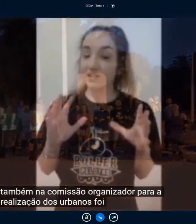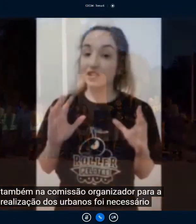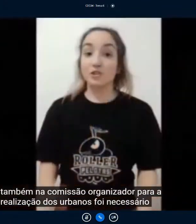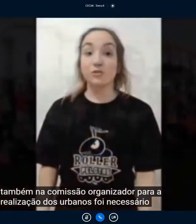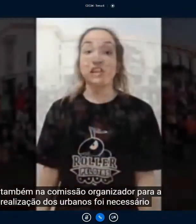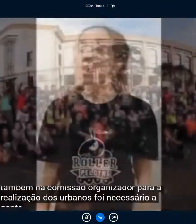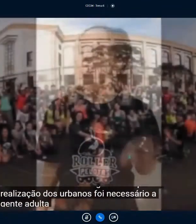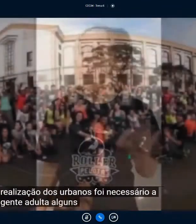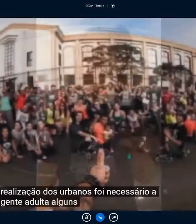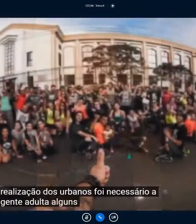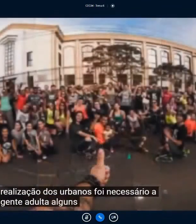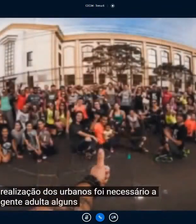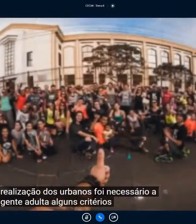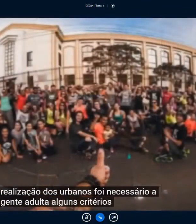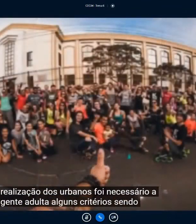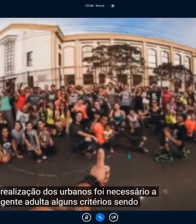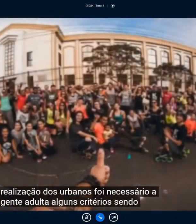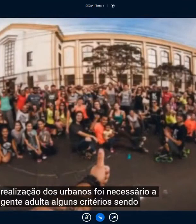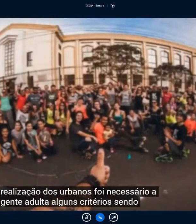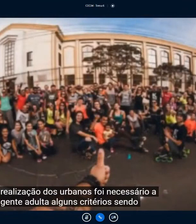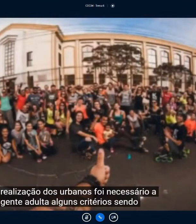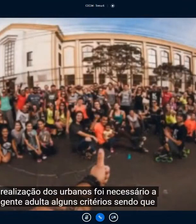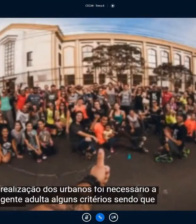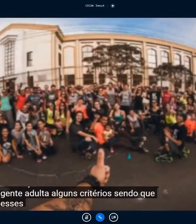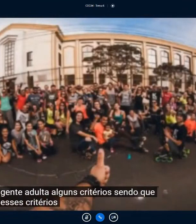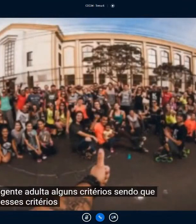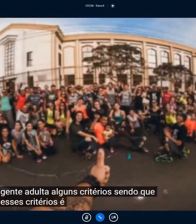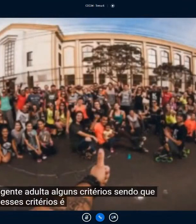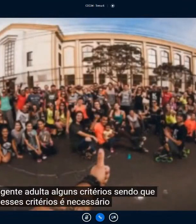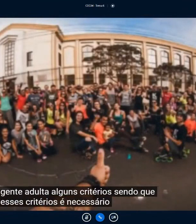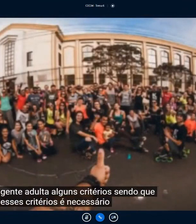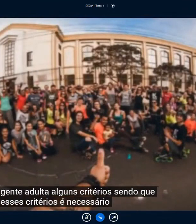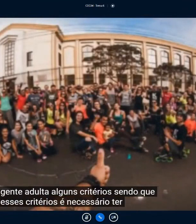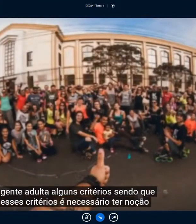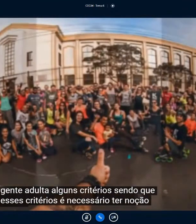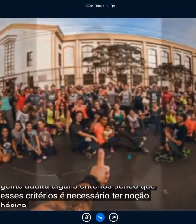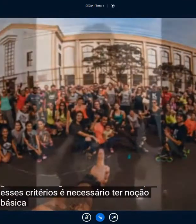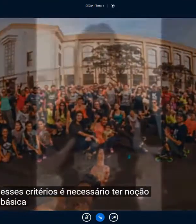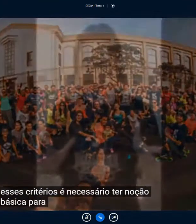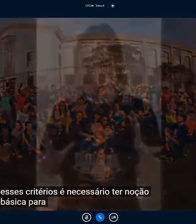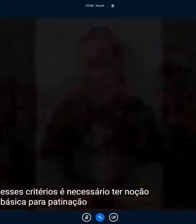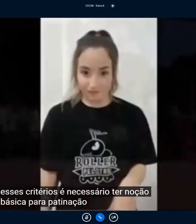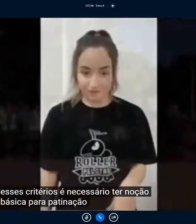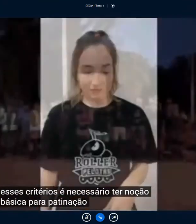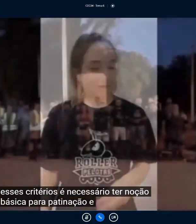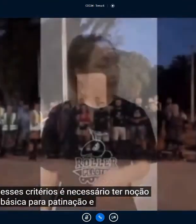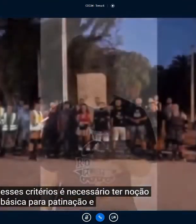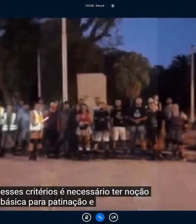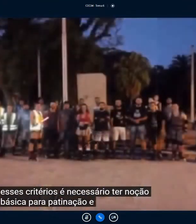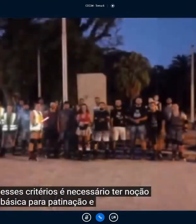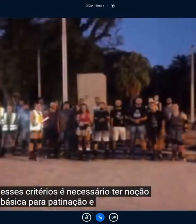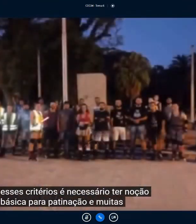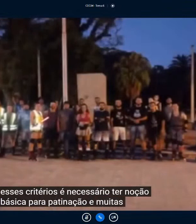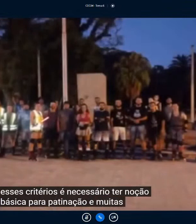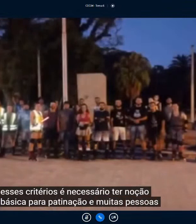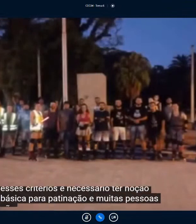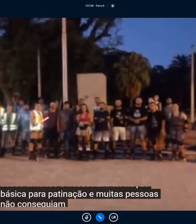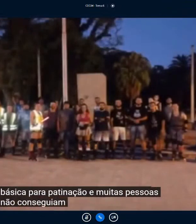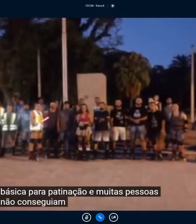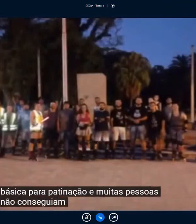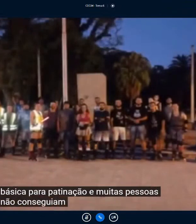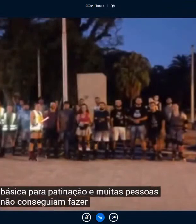foi necessário a gente adotar alguns critérios, sendo que esses critérios é necessário ter noção básica para a patinação. E muitas pessoas